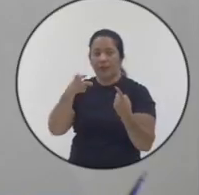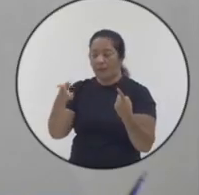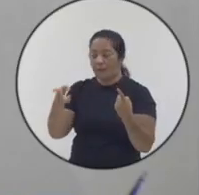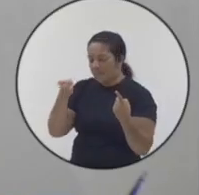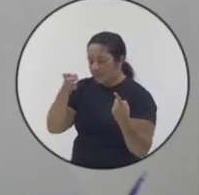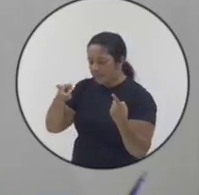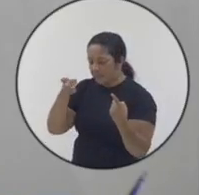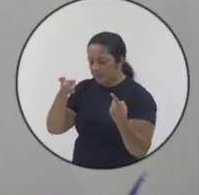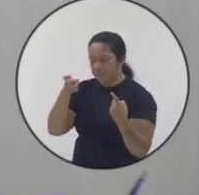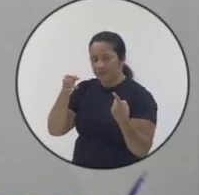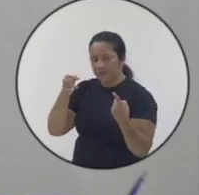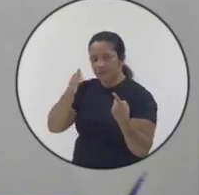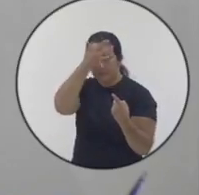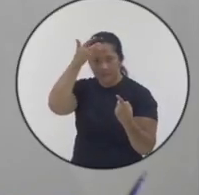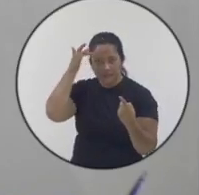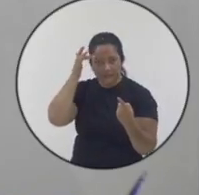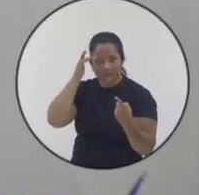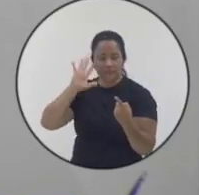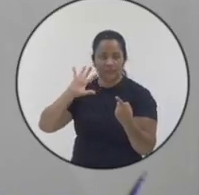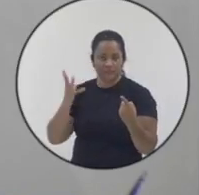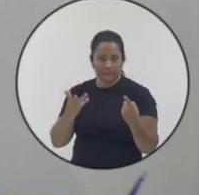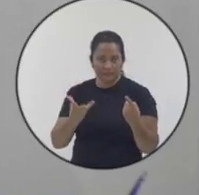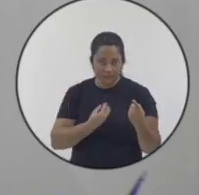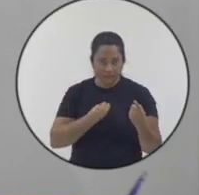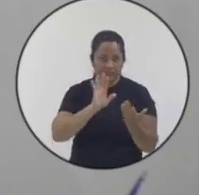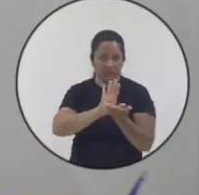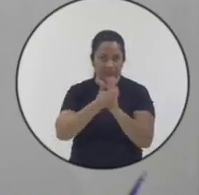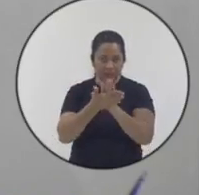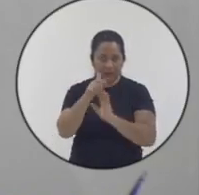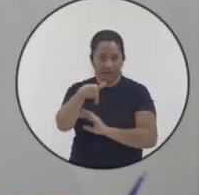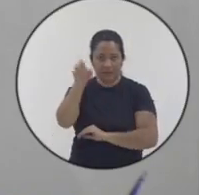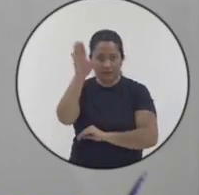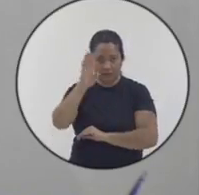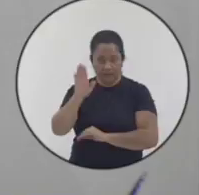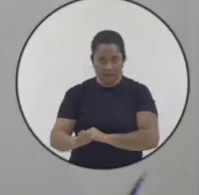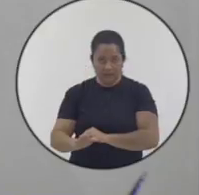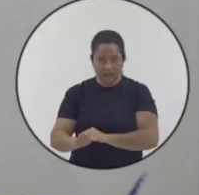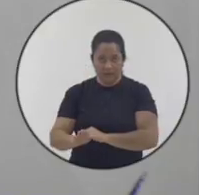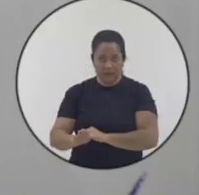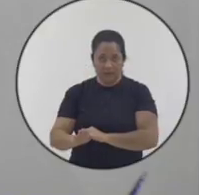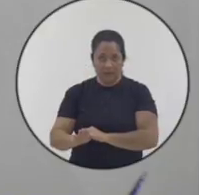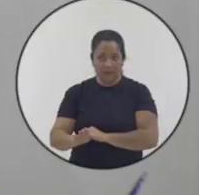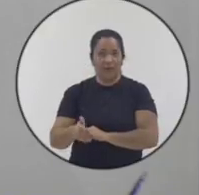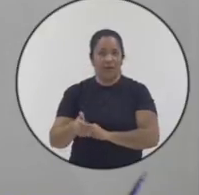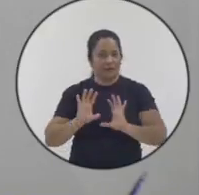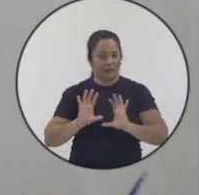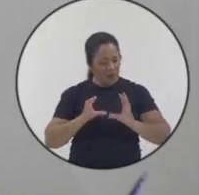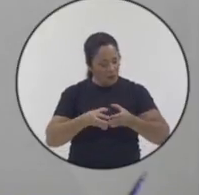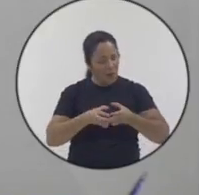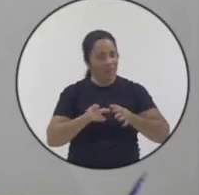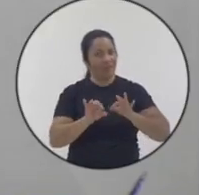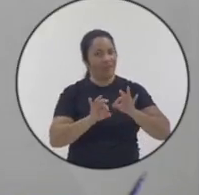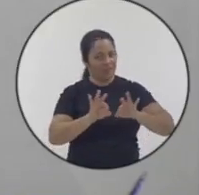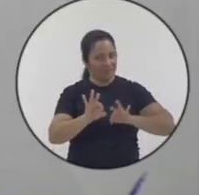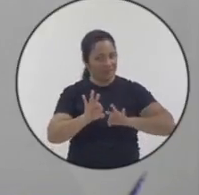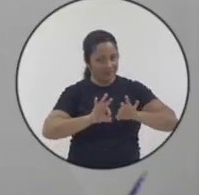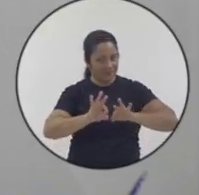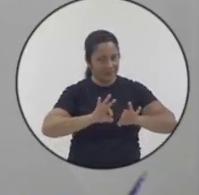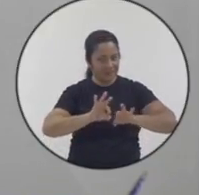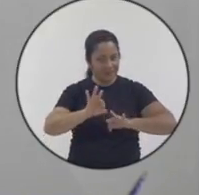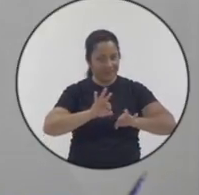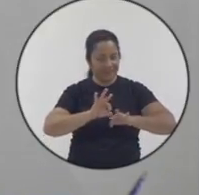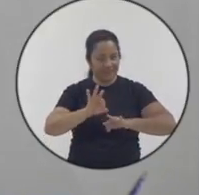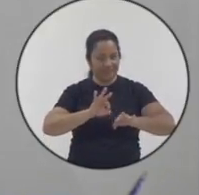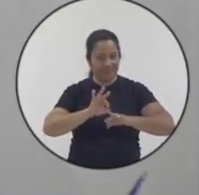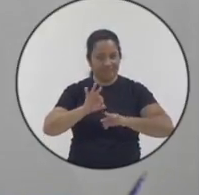que as pessoas travestis e transexuais no Brasil, elas estão organizadas. Nós estamos